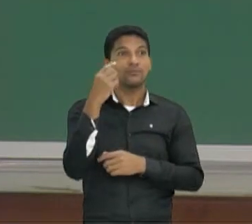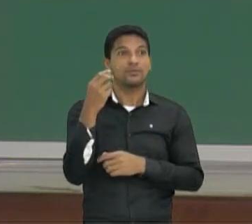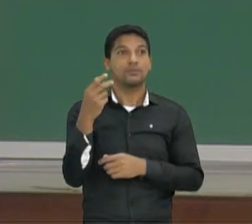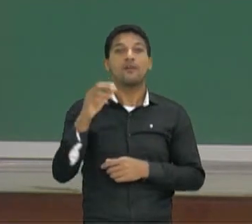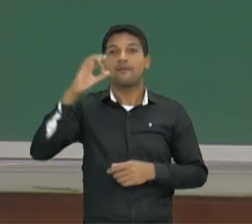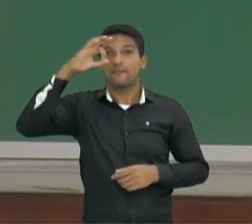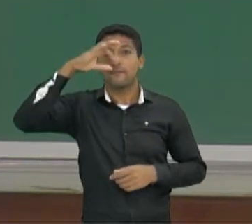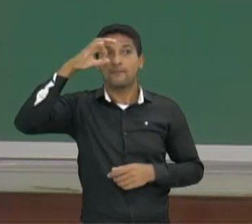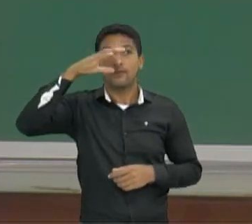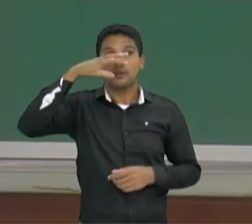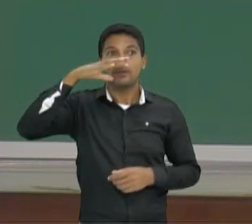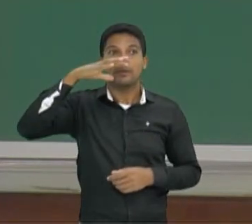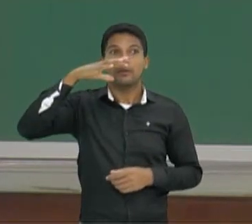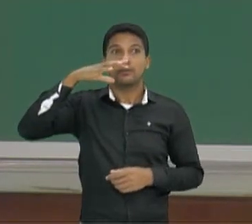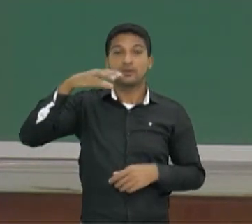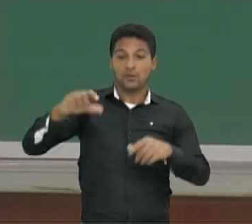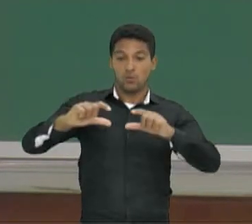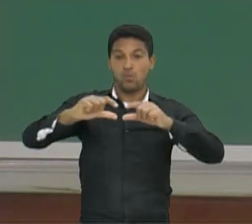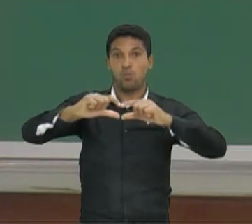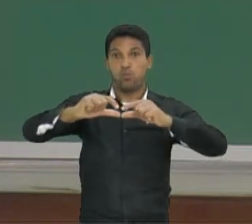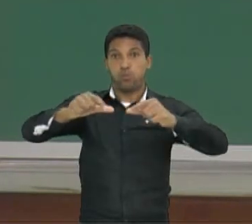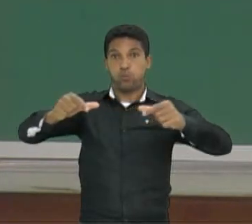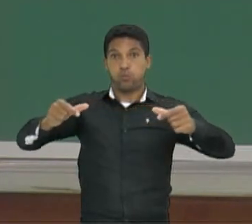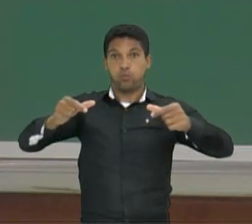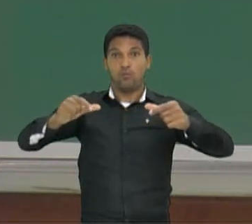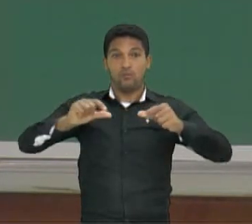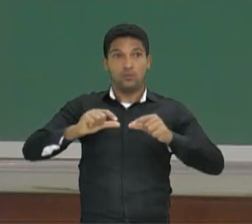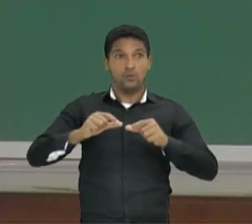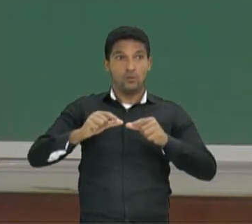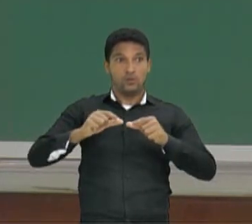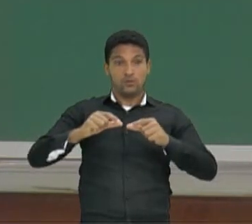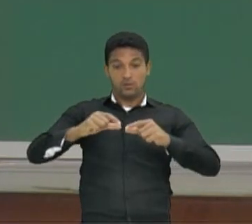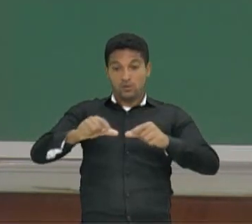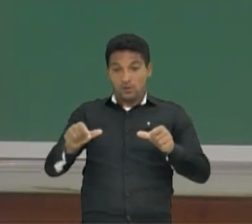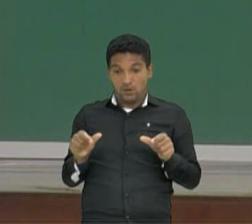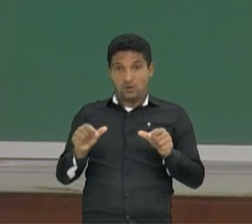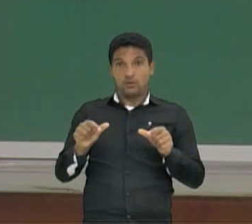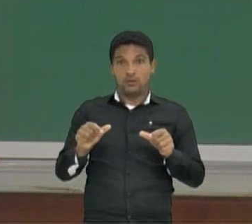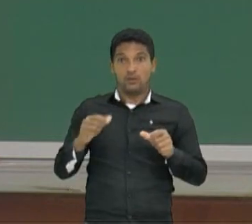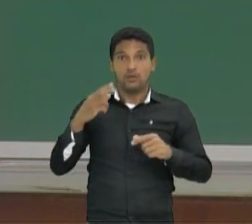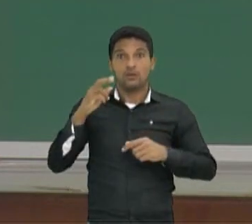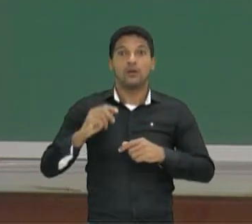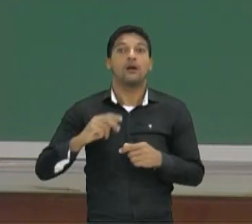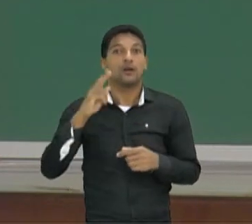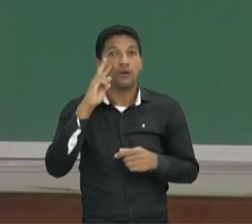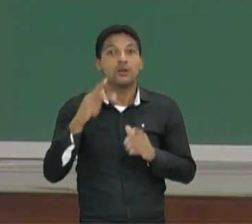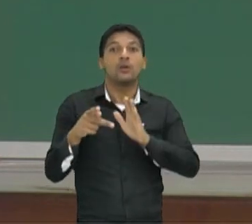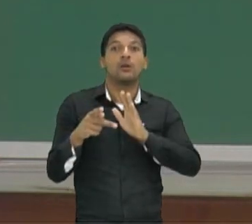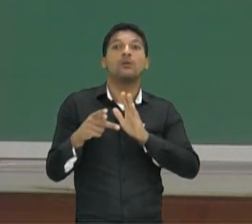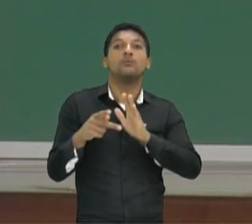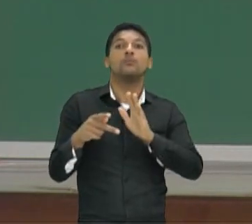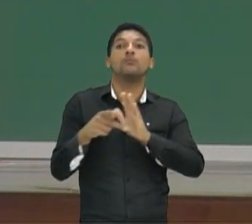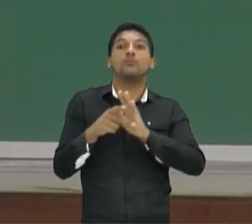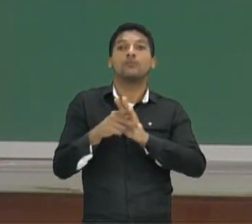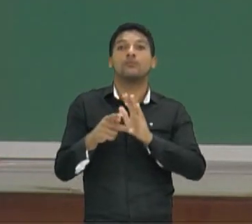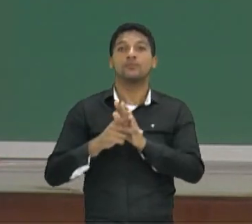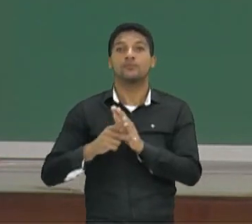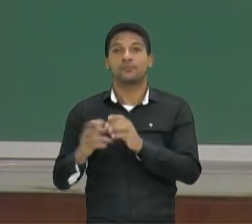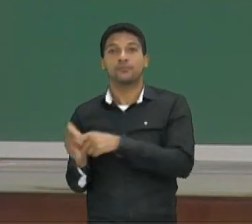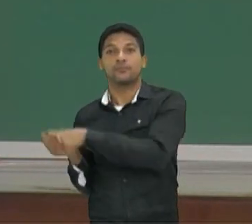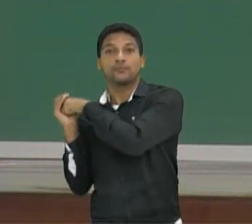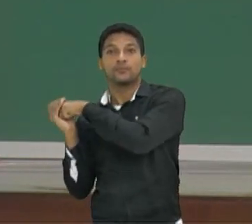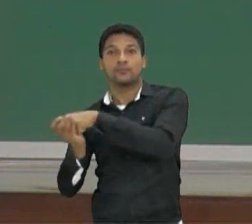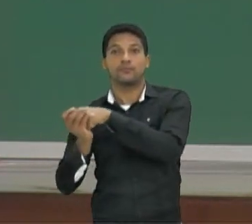que os jogadores precisam estar percorrendo para marcar um ponto. Nós vamos ver como é que funciona. Então, os equipamentos de beisebol são